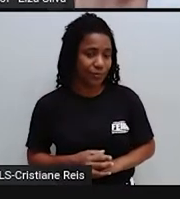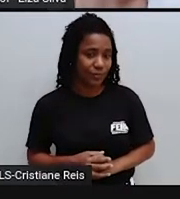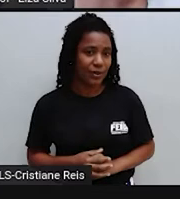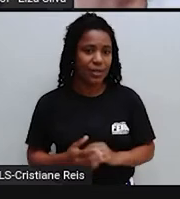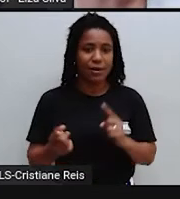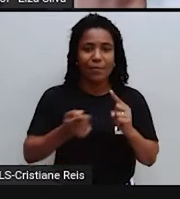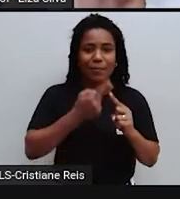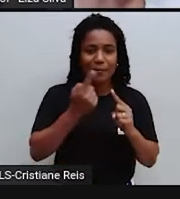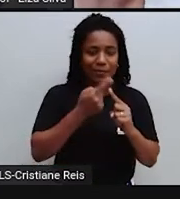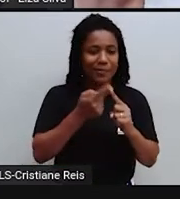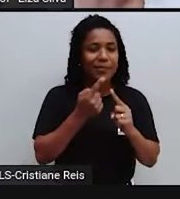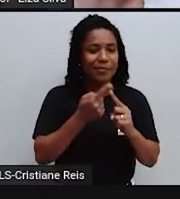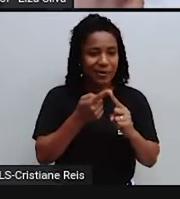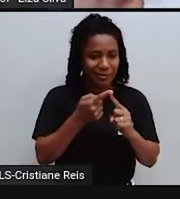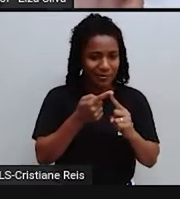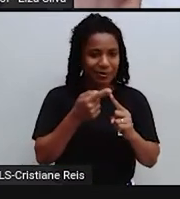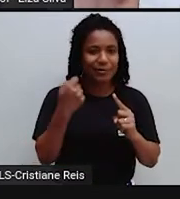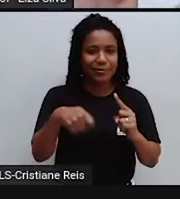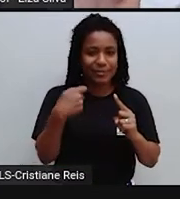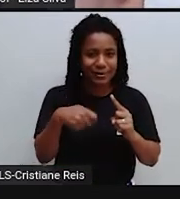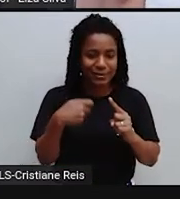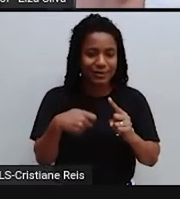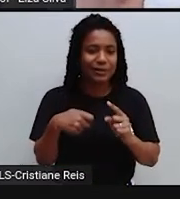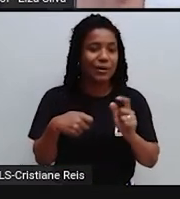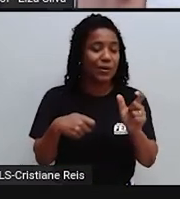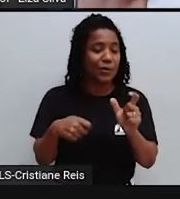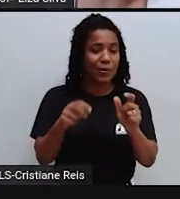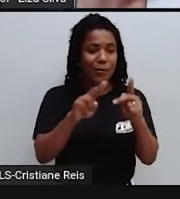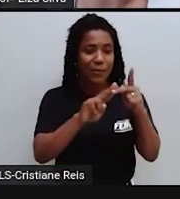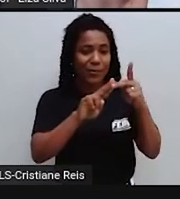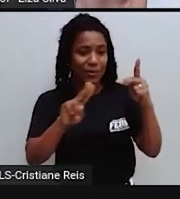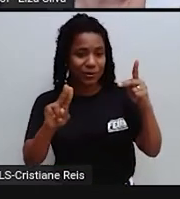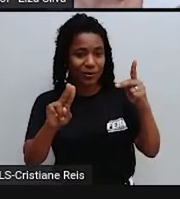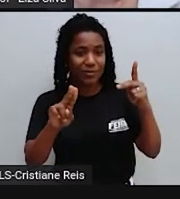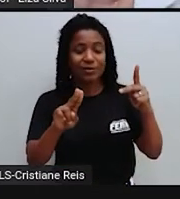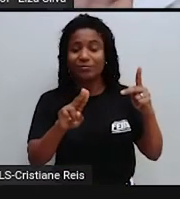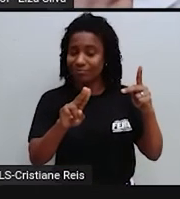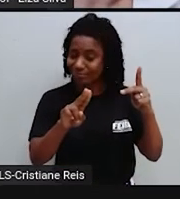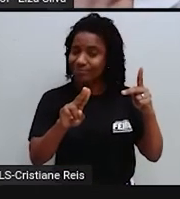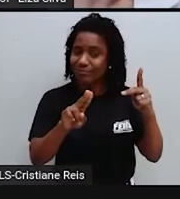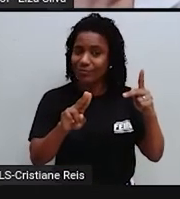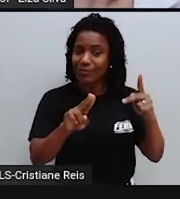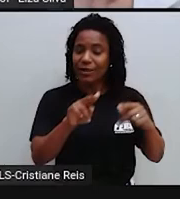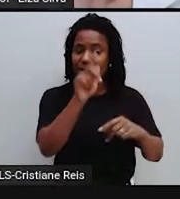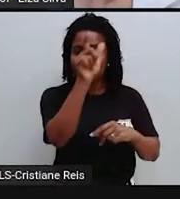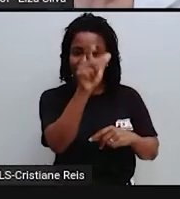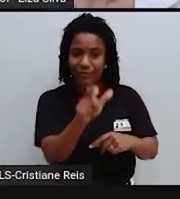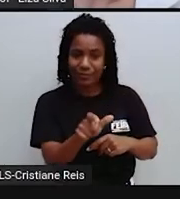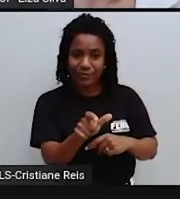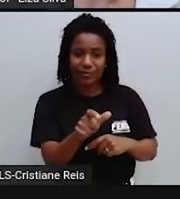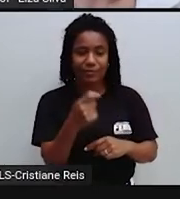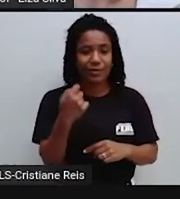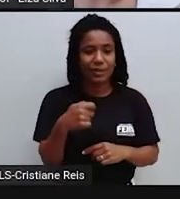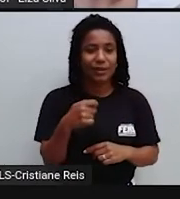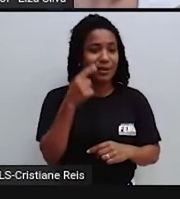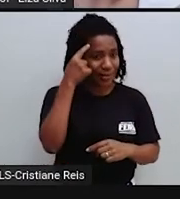do subject pronoun, né? Do pronome pessoal. E relembrando, eles são I,